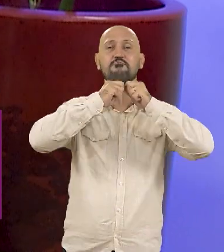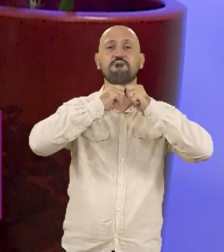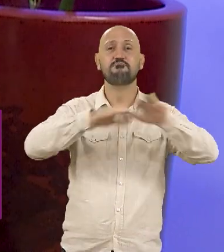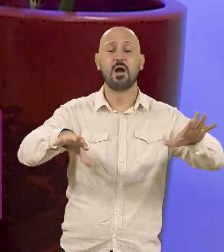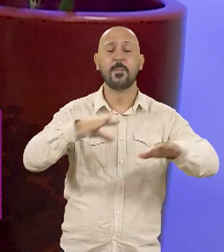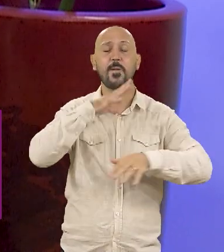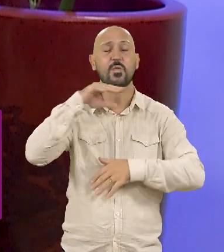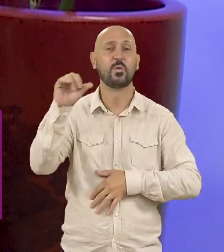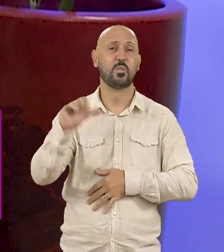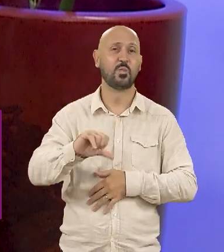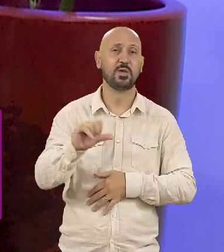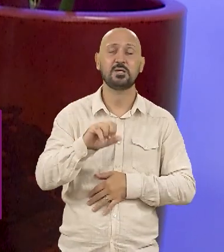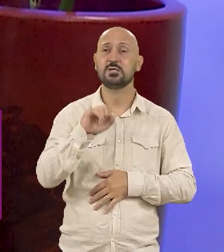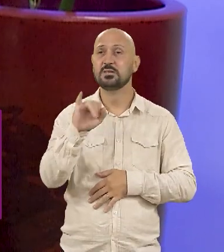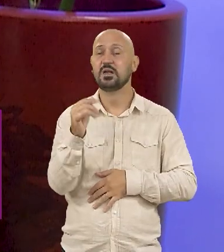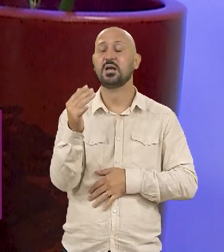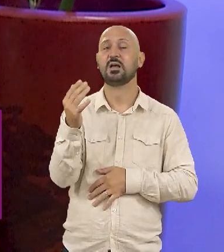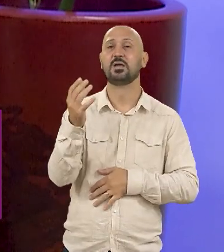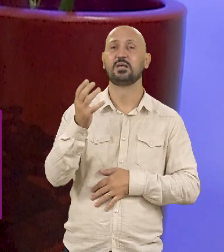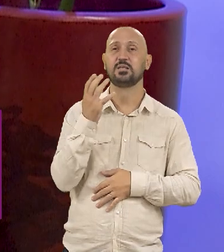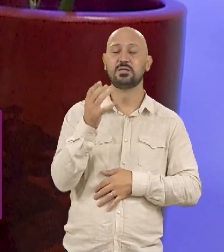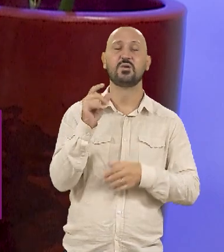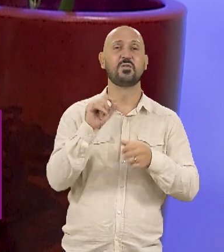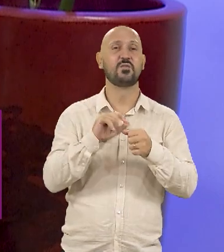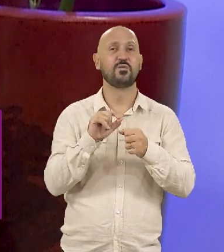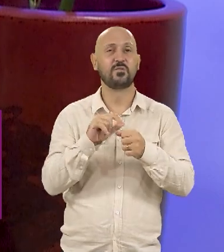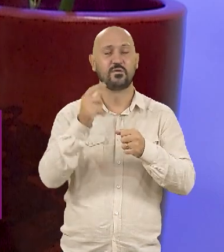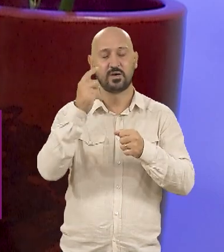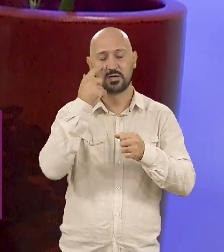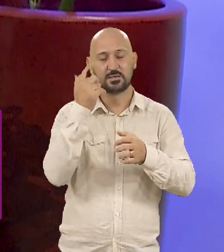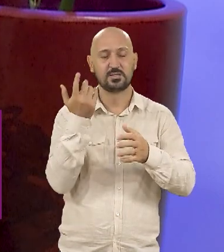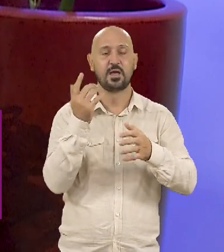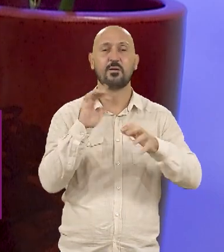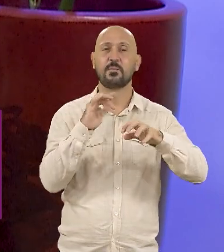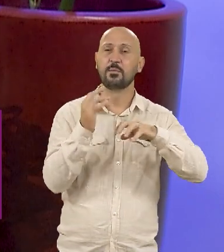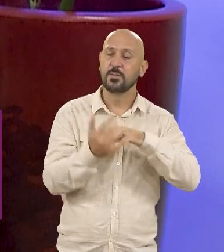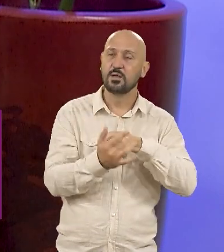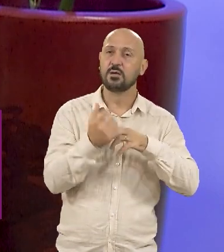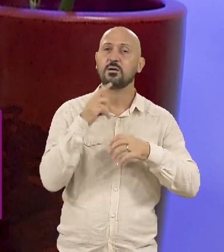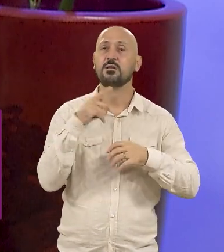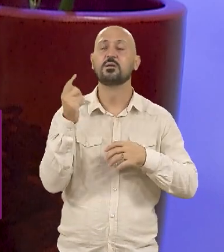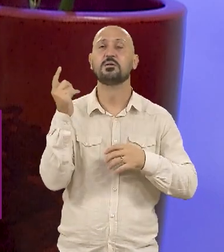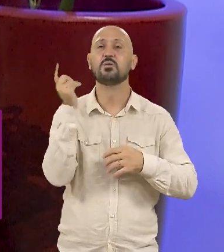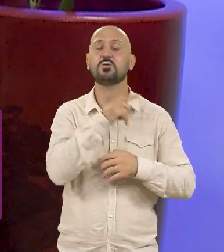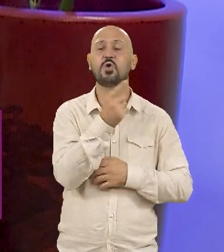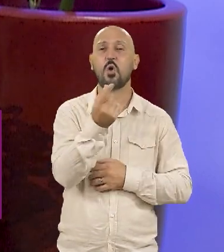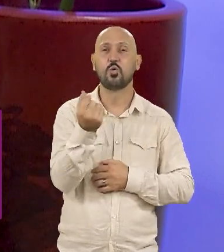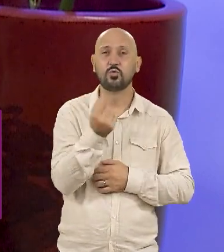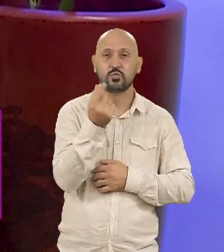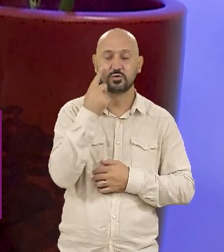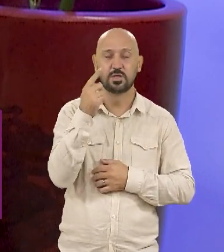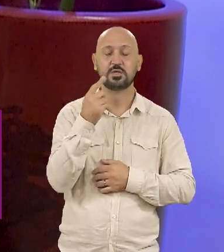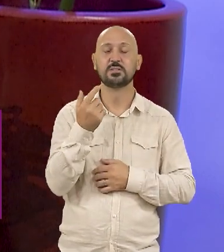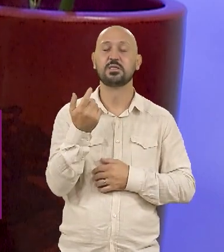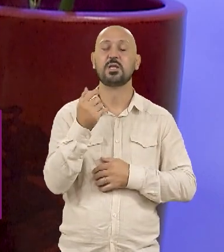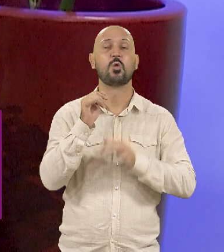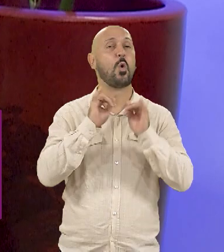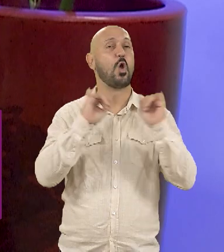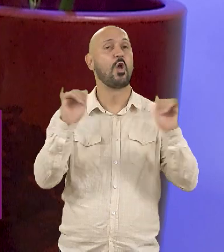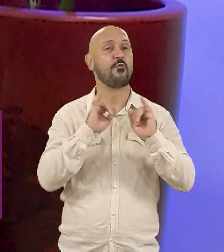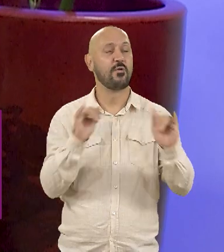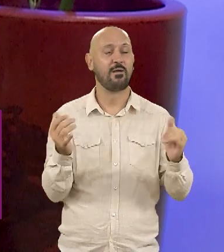para mídia social ou quisesse ganhar algum dinheiro sendo influencer, né? Eu acredito que isso tenha refletido